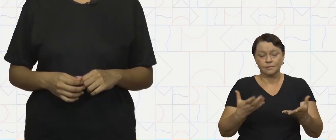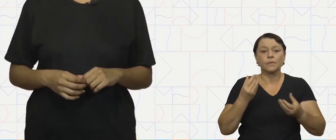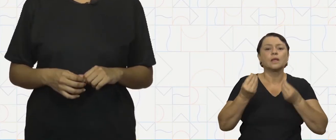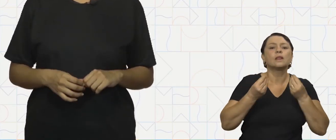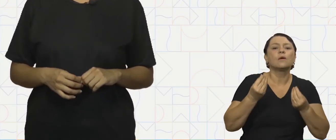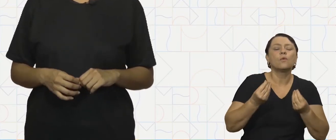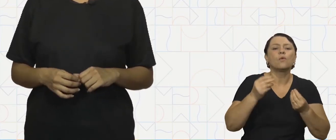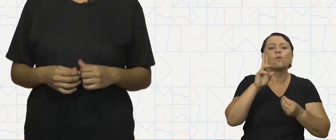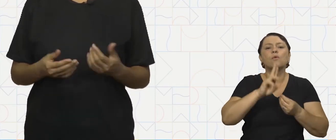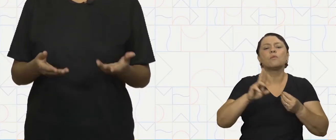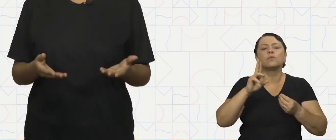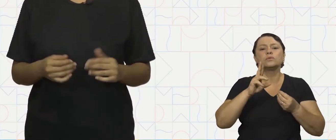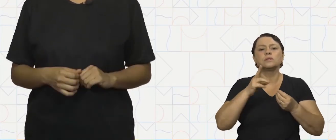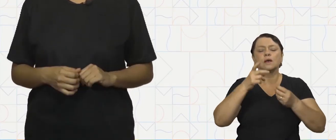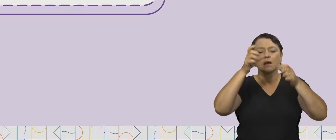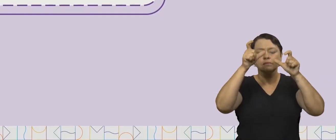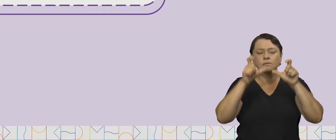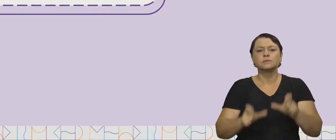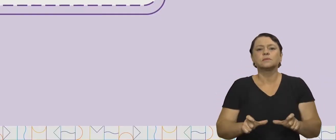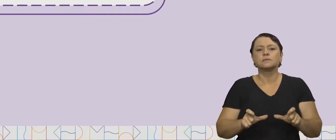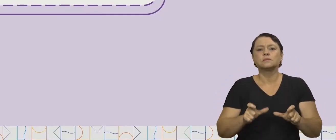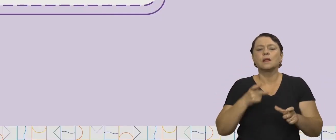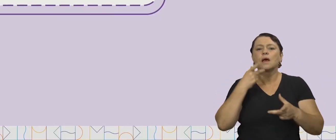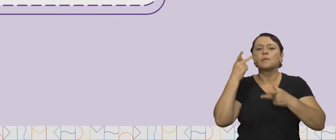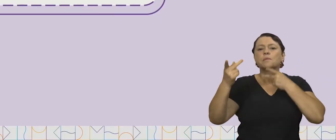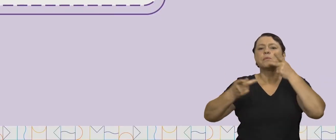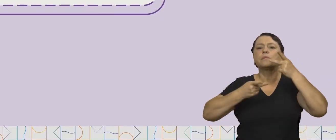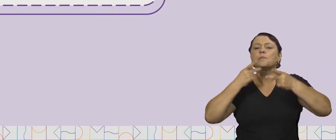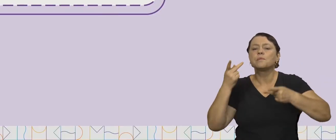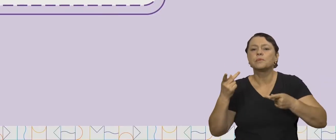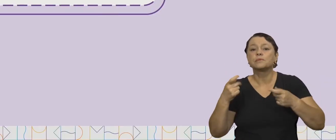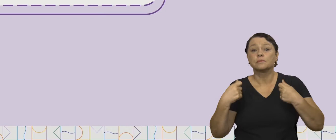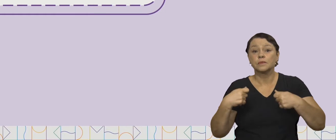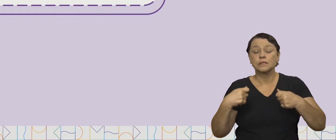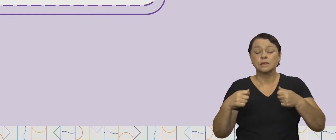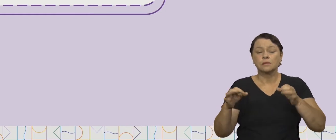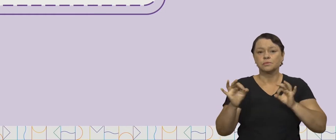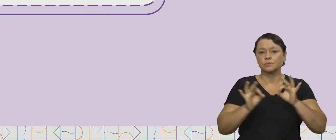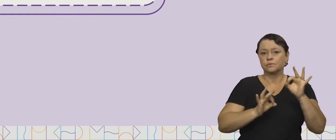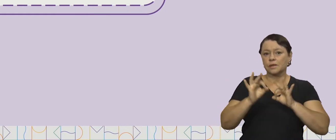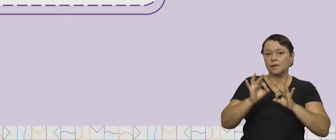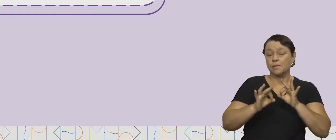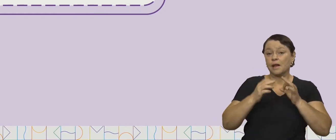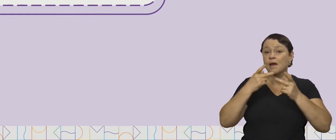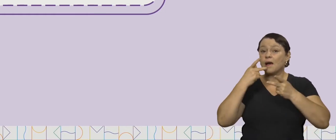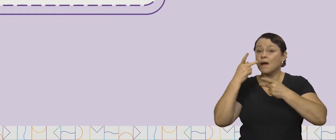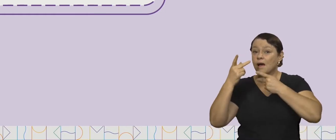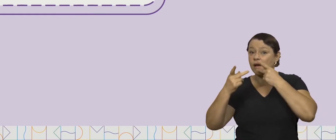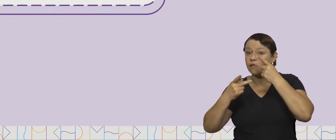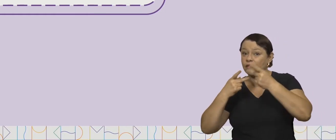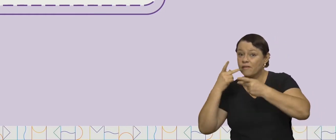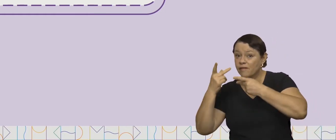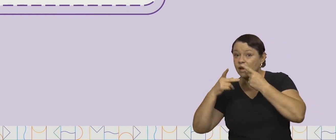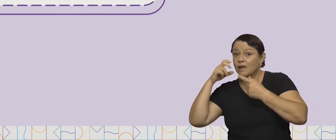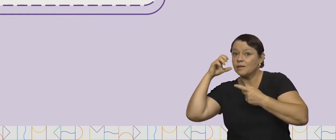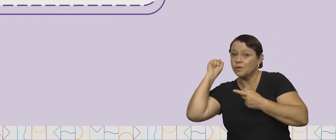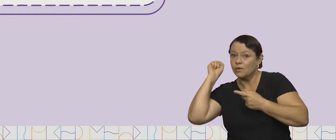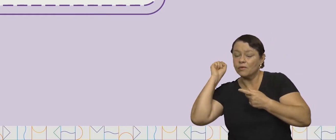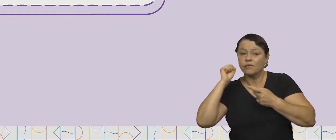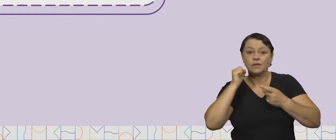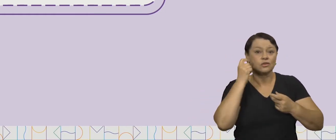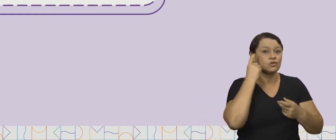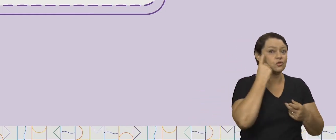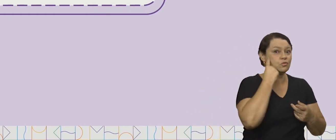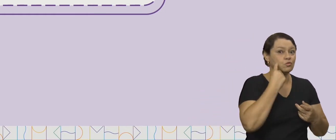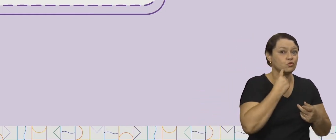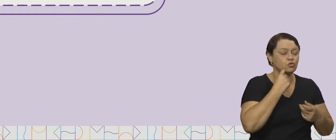exposição oral de um texto lido ou ouvido. O primeiro passo é preparar a fala. Nós precisamos organizar as nossas ideias, para